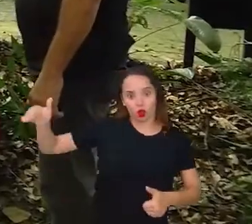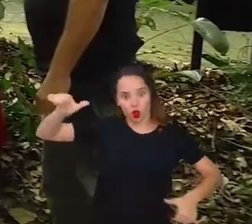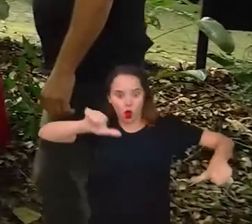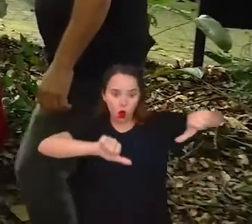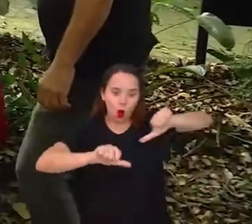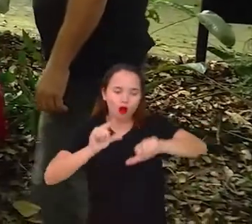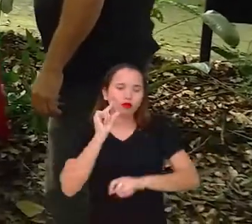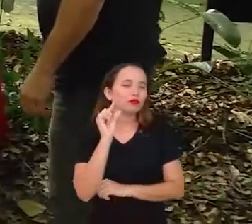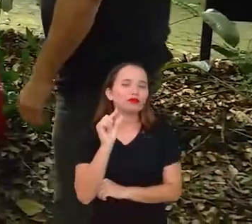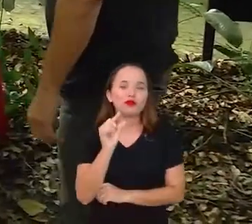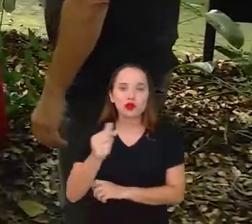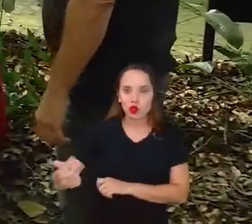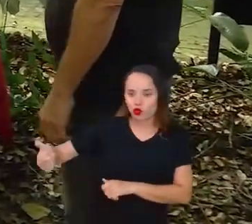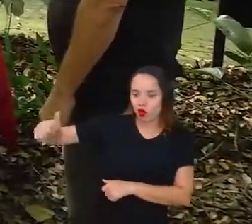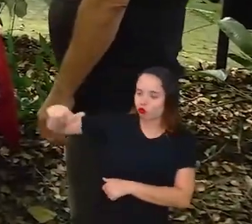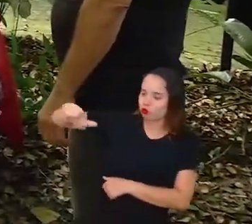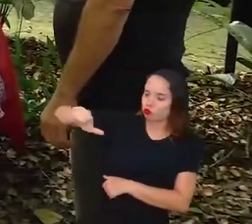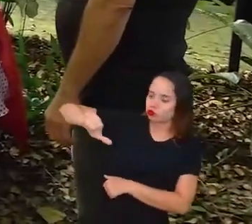um pouquinho de